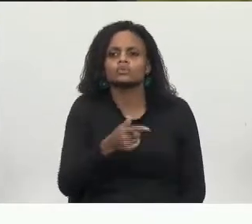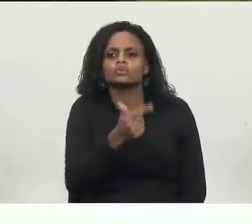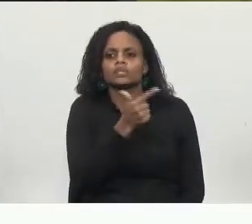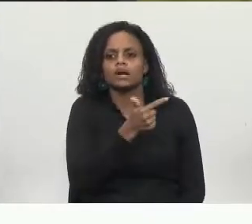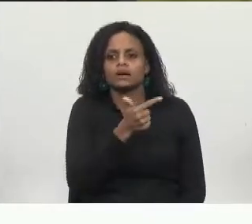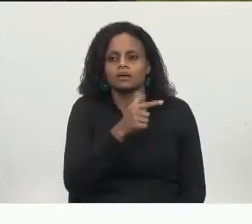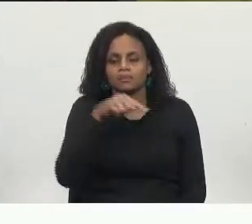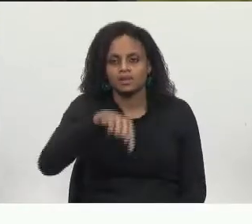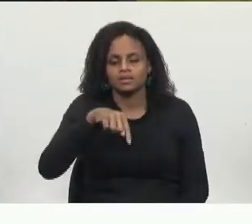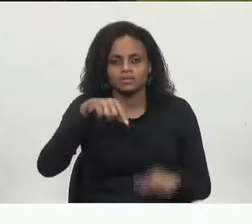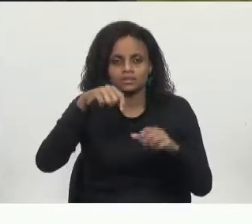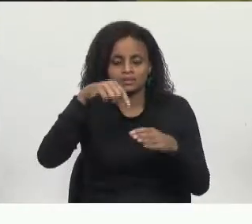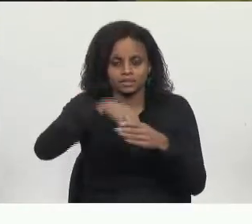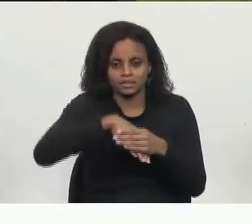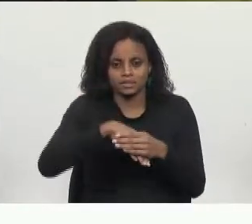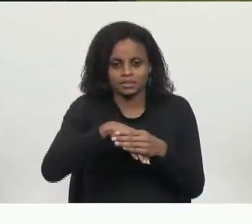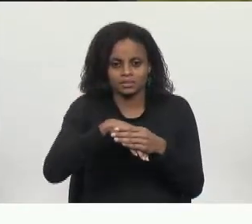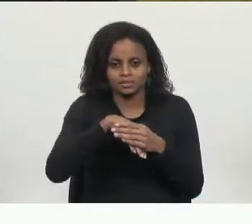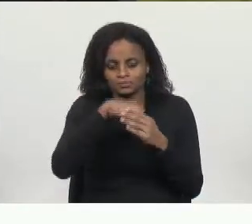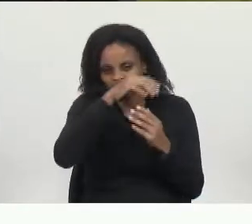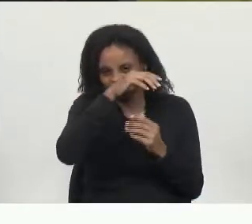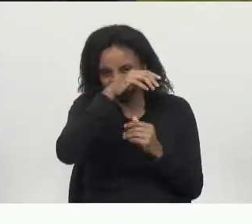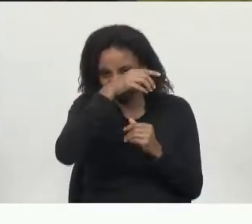Assembleia Legislativa.